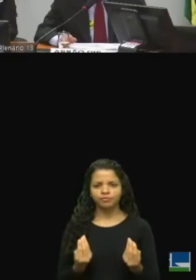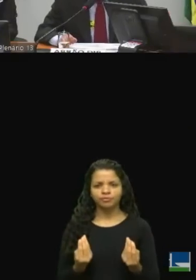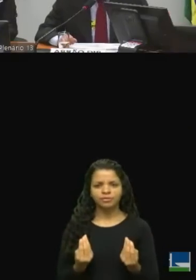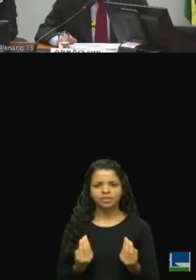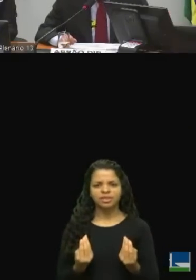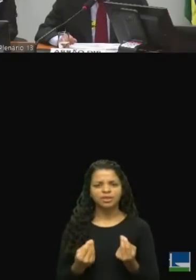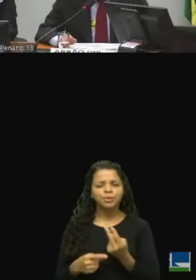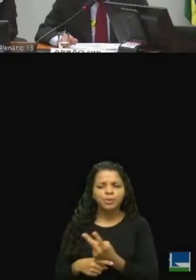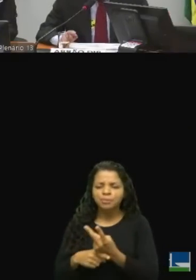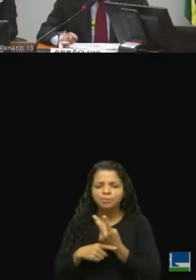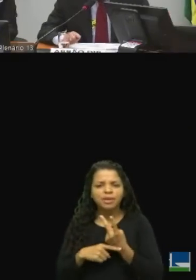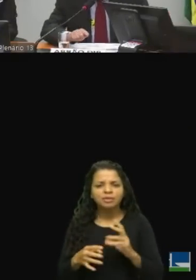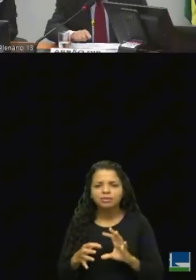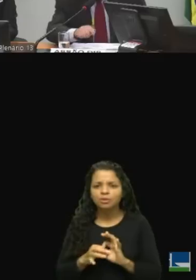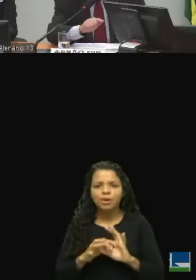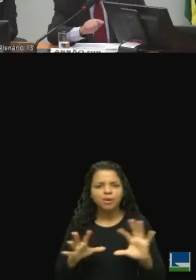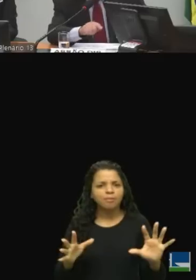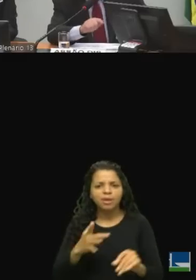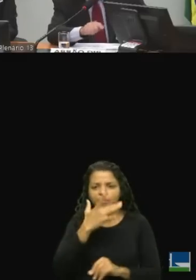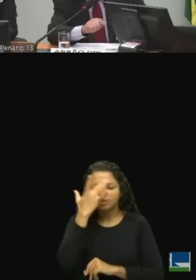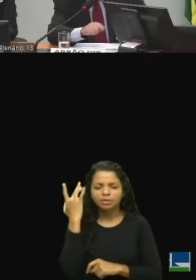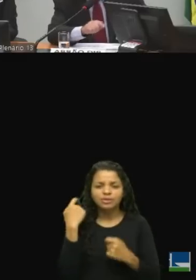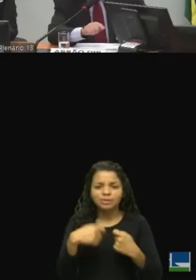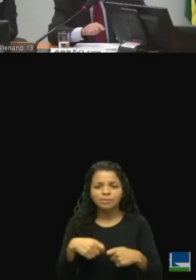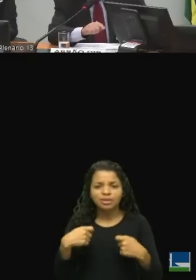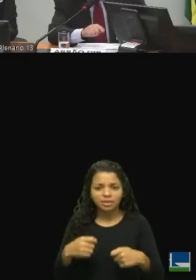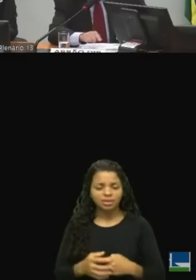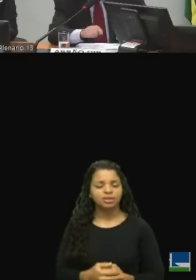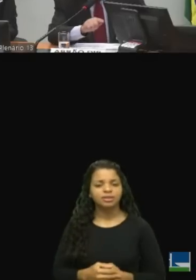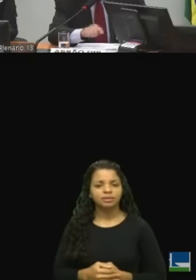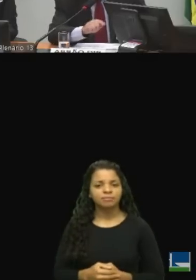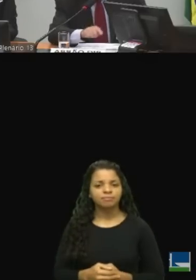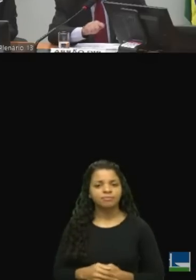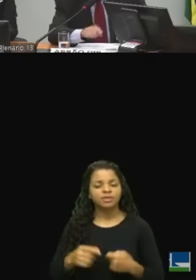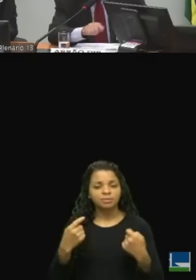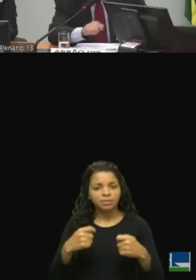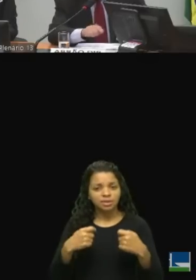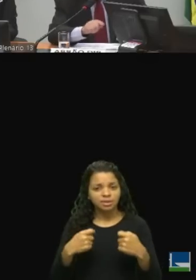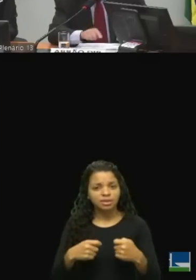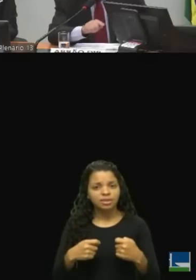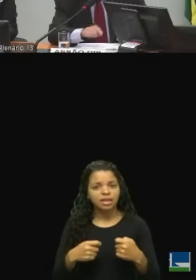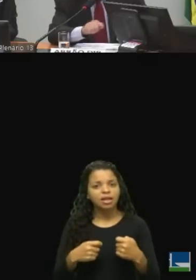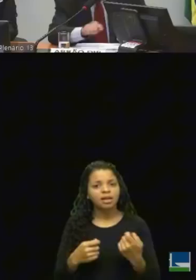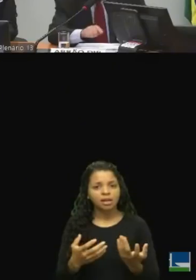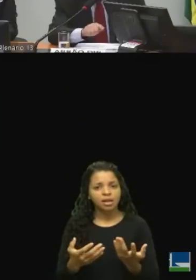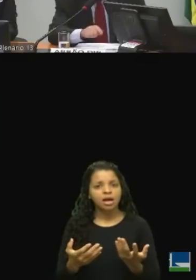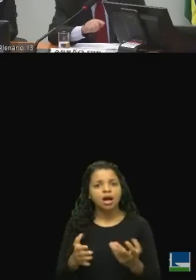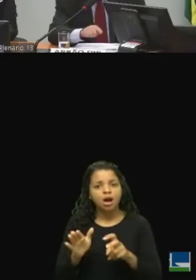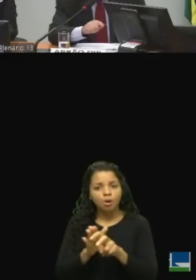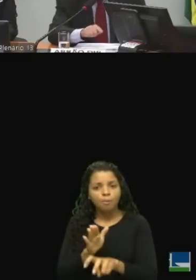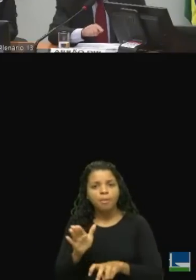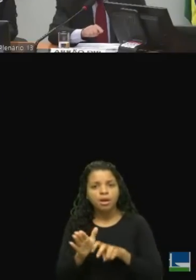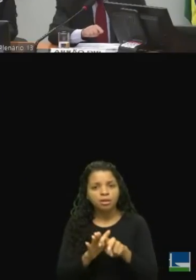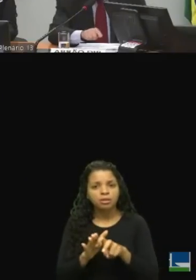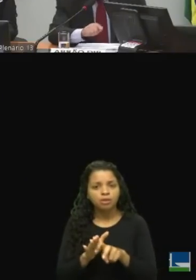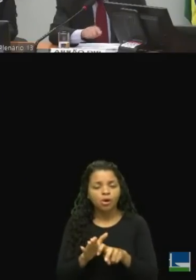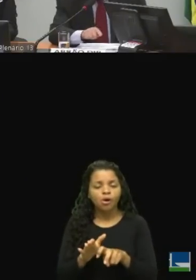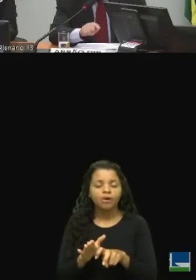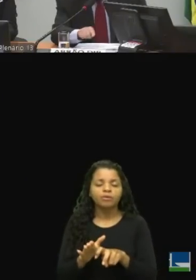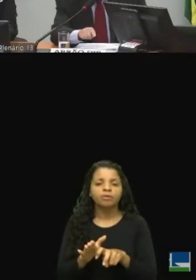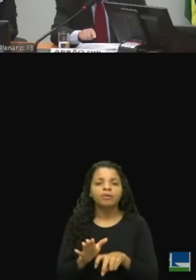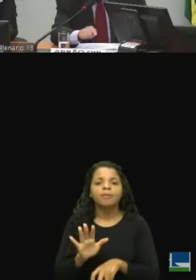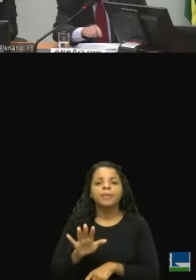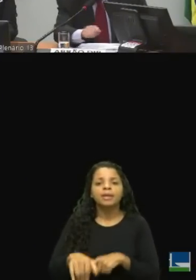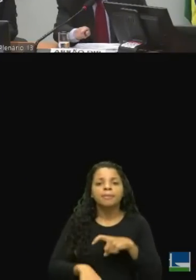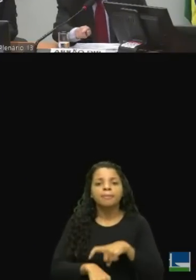essas pessoas estão sendo processadas porque elas encomendaram uma cadeira de roda motorizada sob medida e na hora